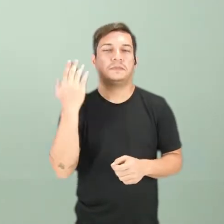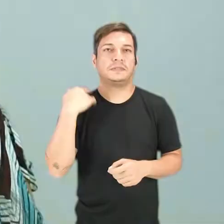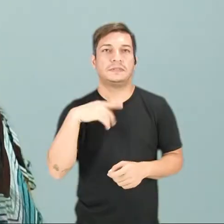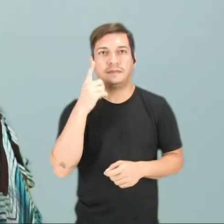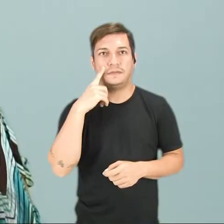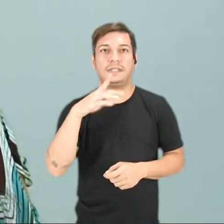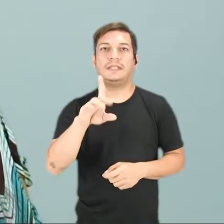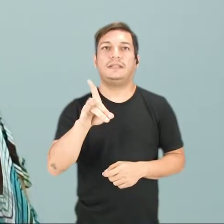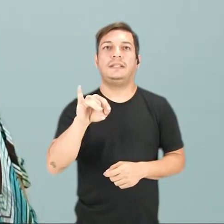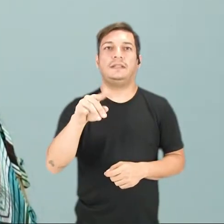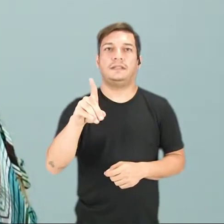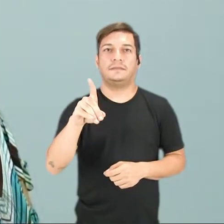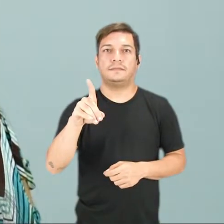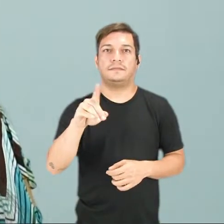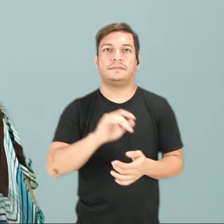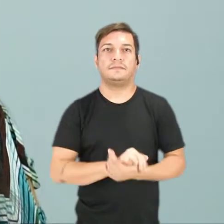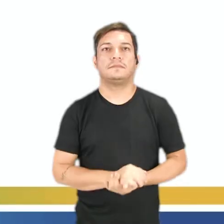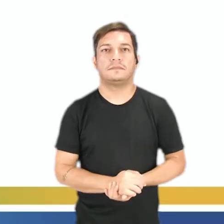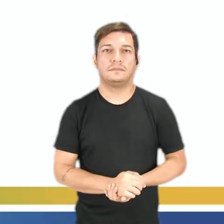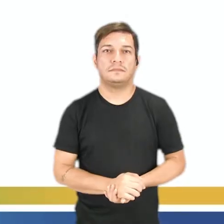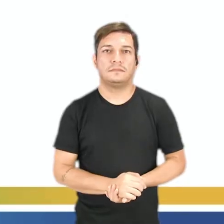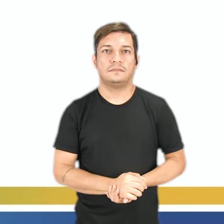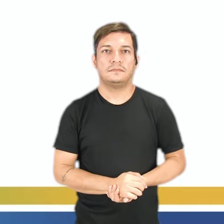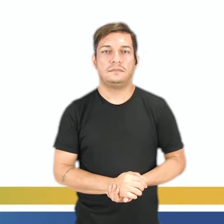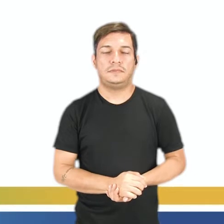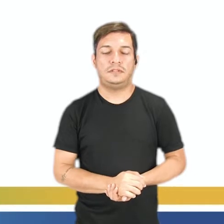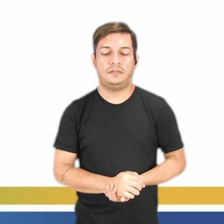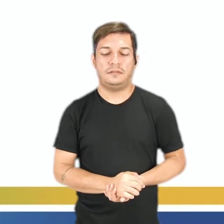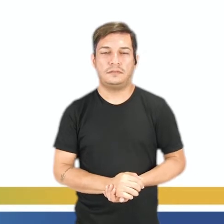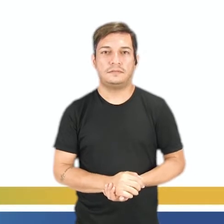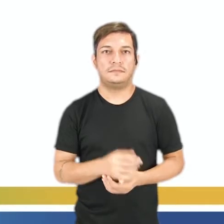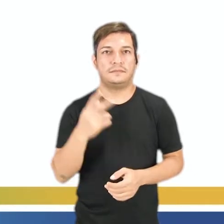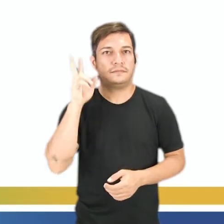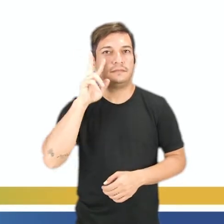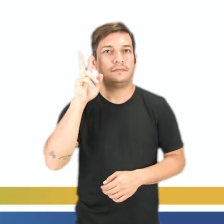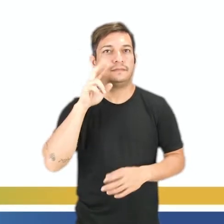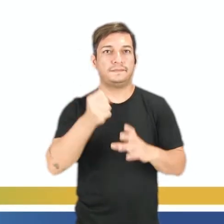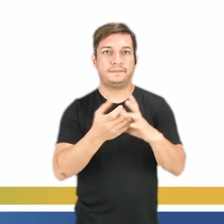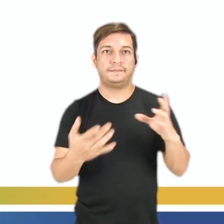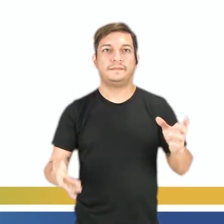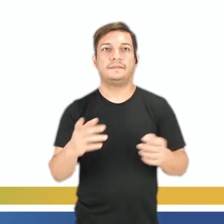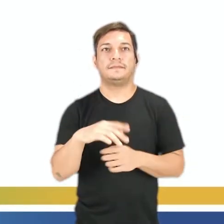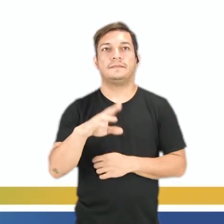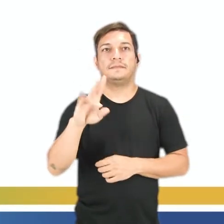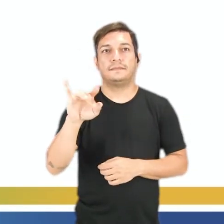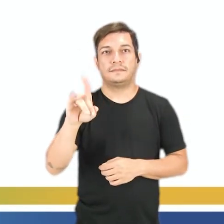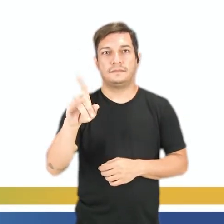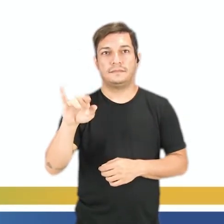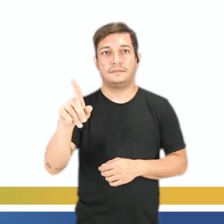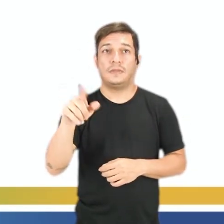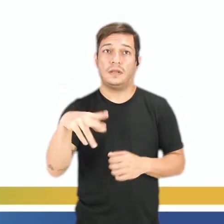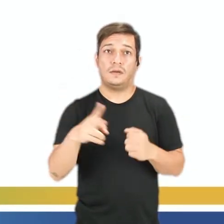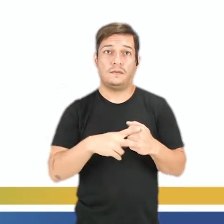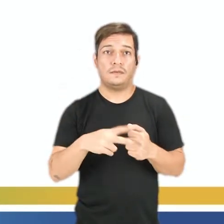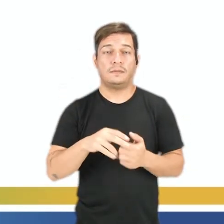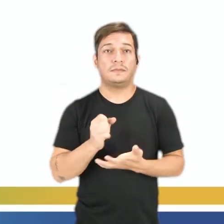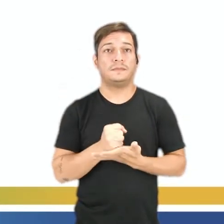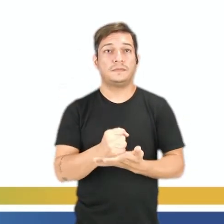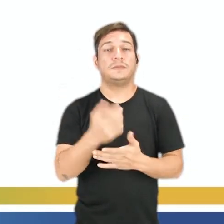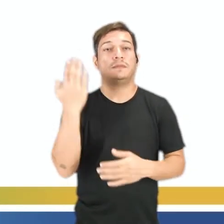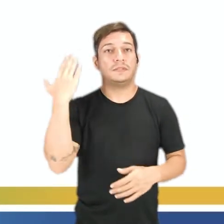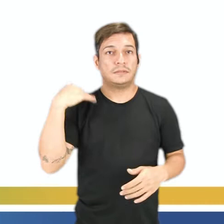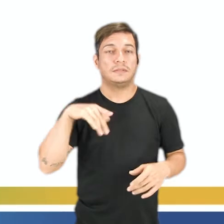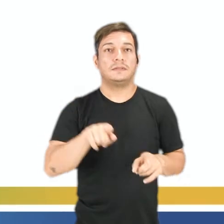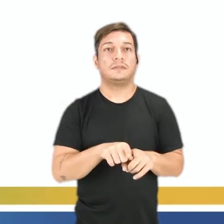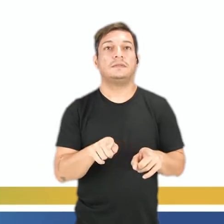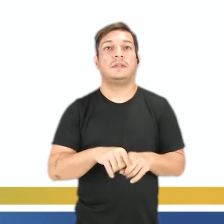só ele aí. É o verbo did. Lembra? Olha as características dele. É o verbo auxiliar do